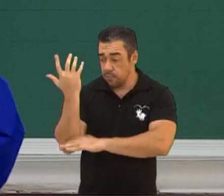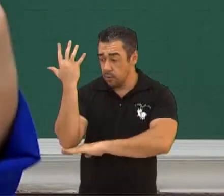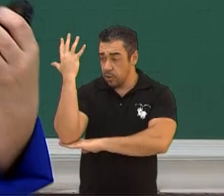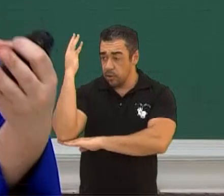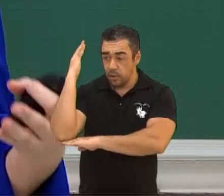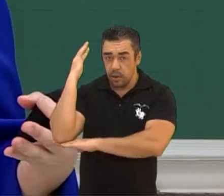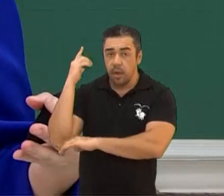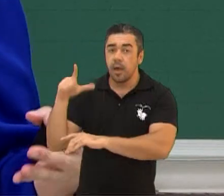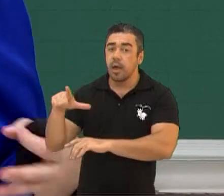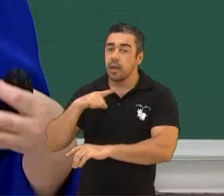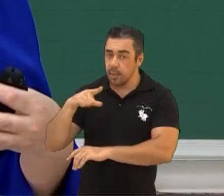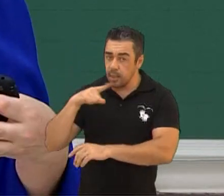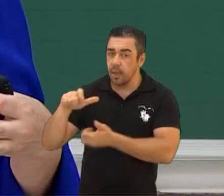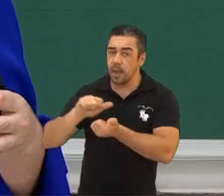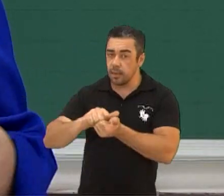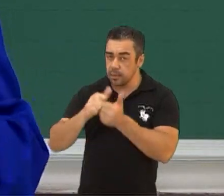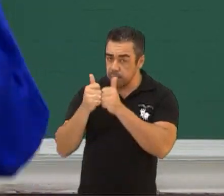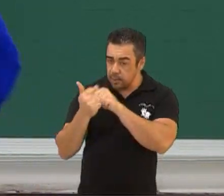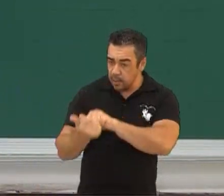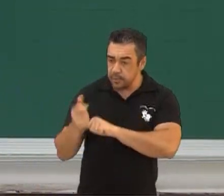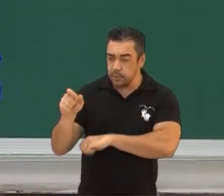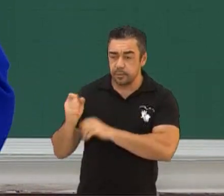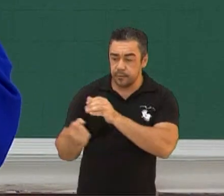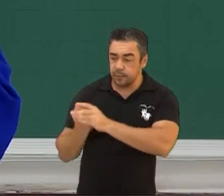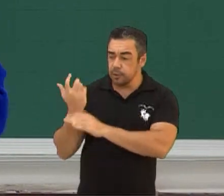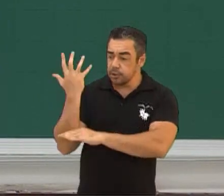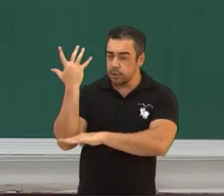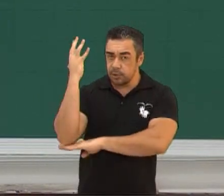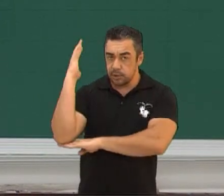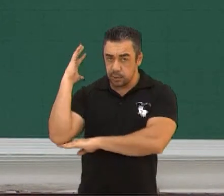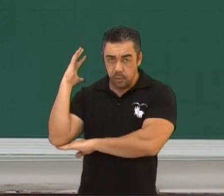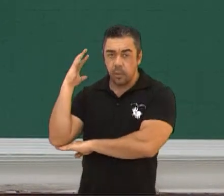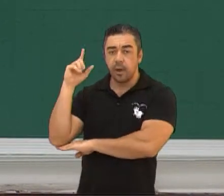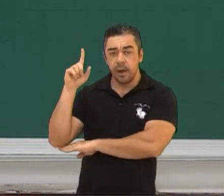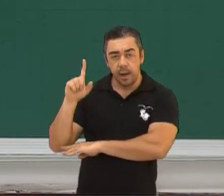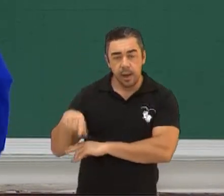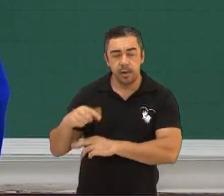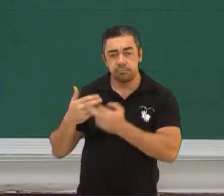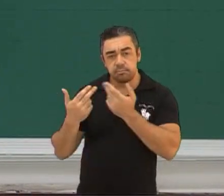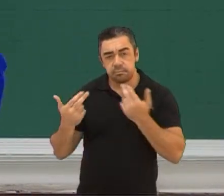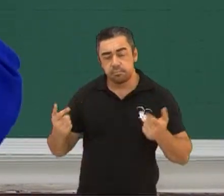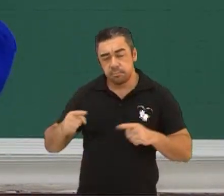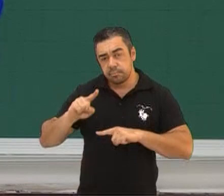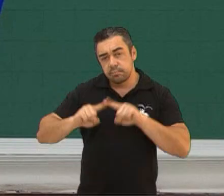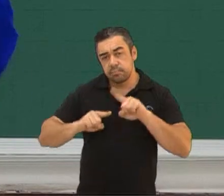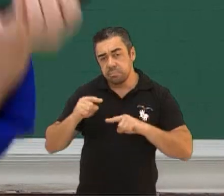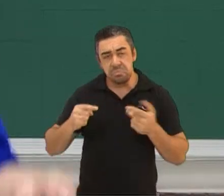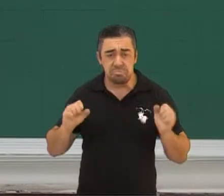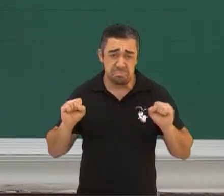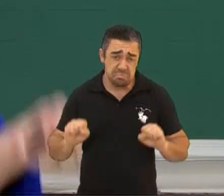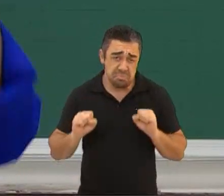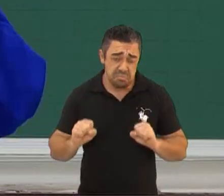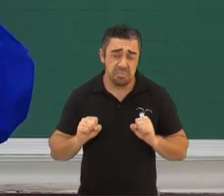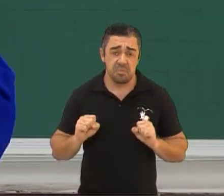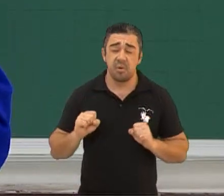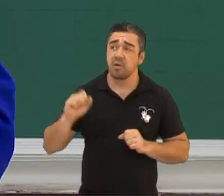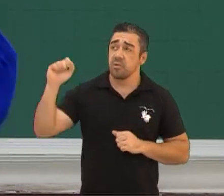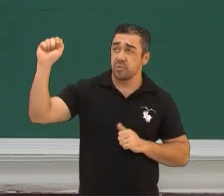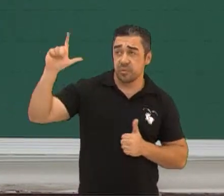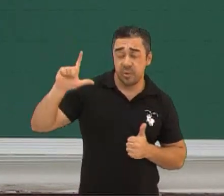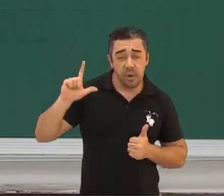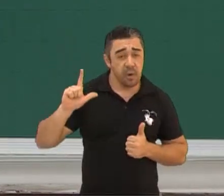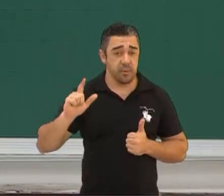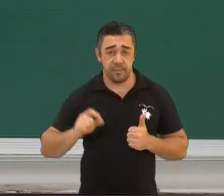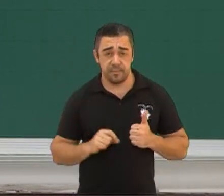da adaptação dessa vegetação que se apresenta a partir de elementos. Pode ser o índice de radiação